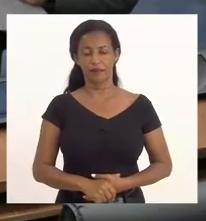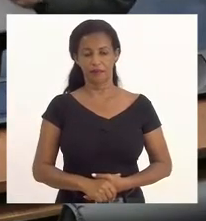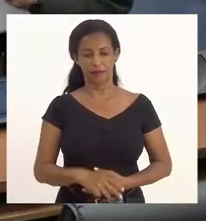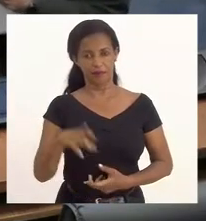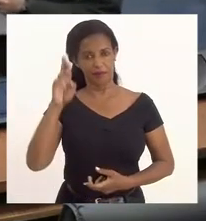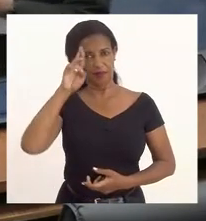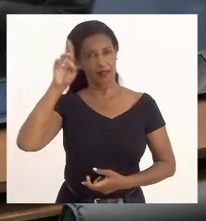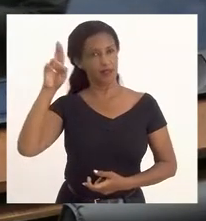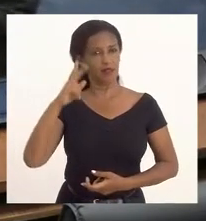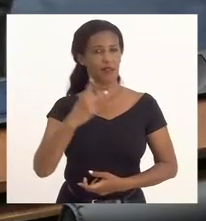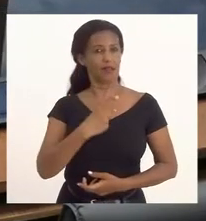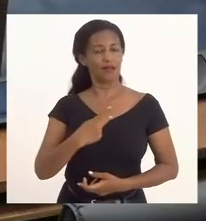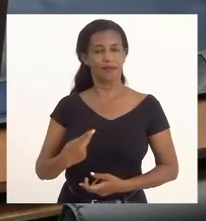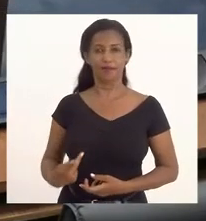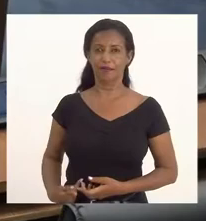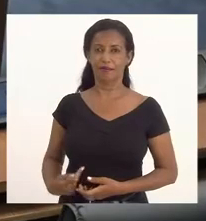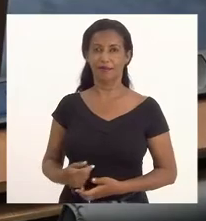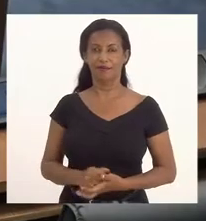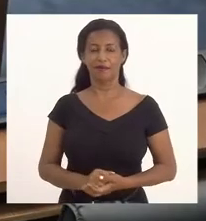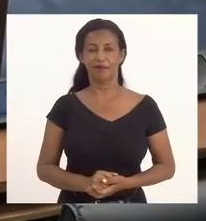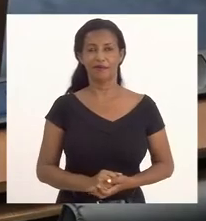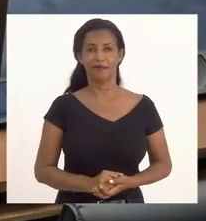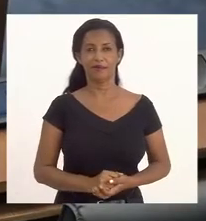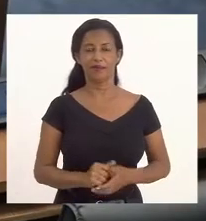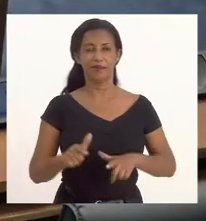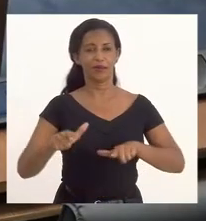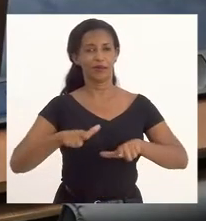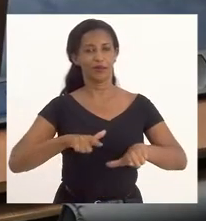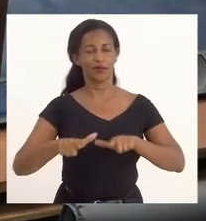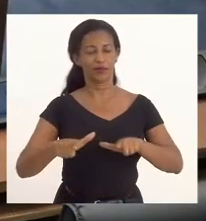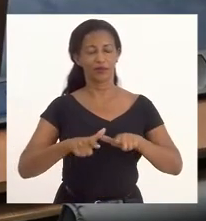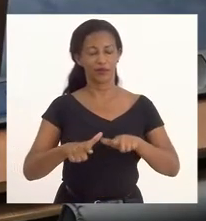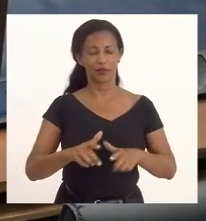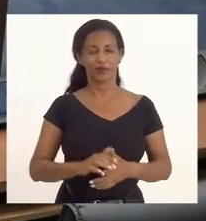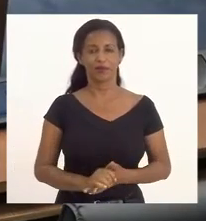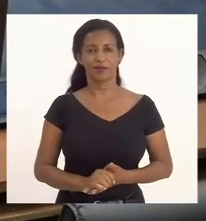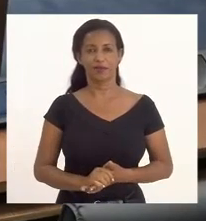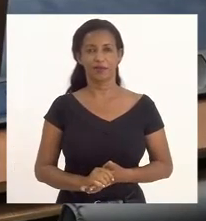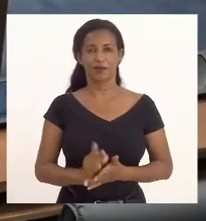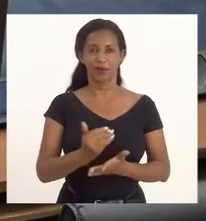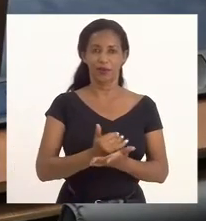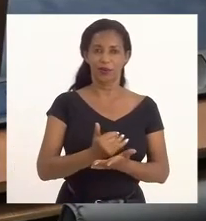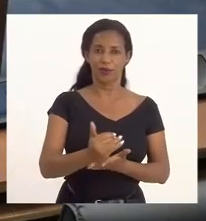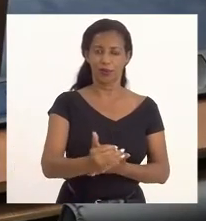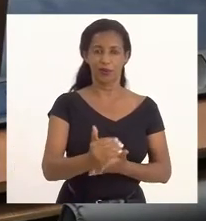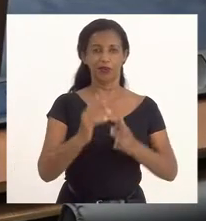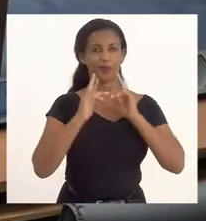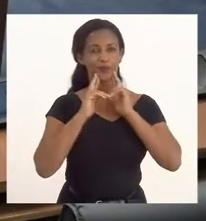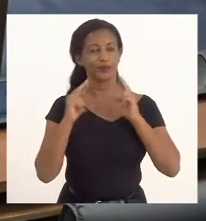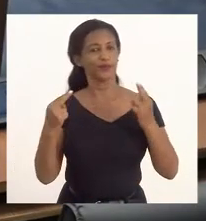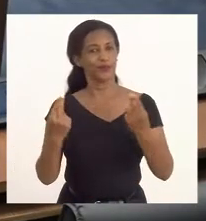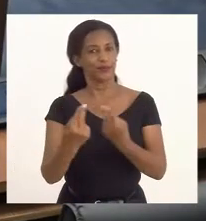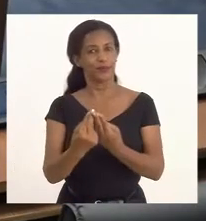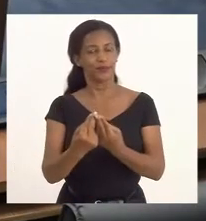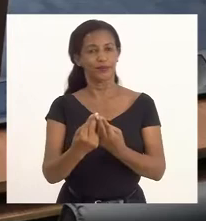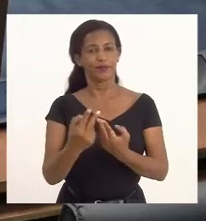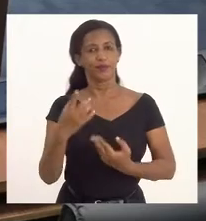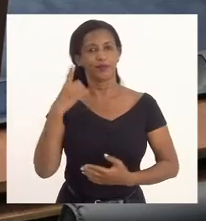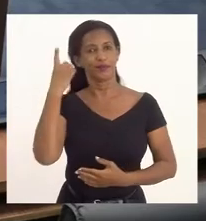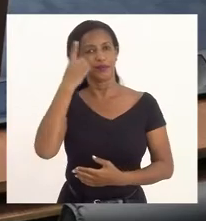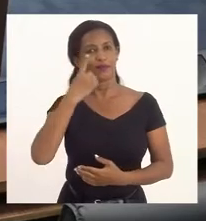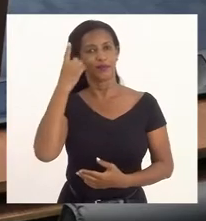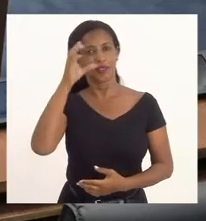Senhora presidente dos trabalhos do expediente inicial,